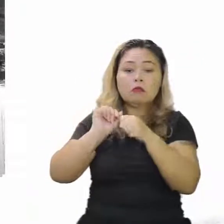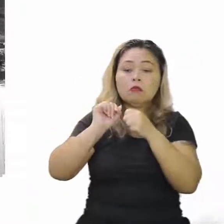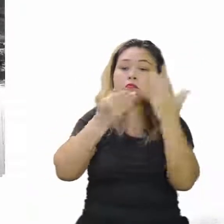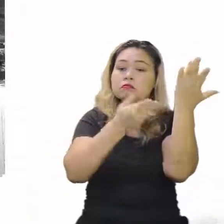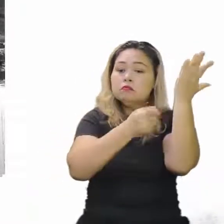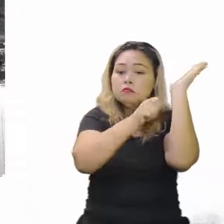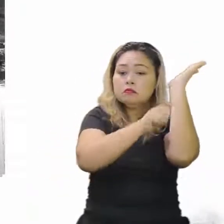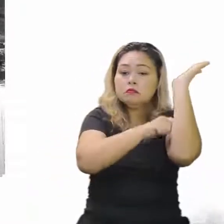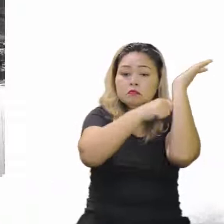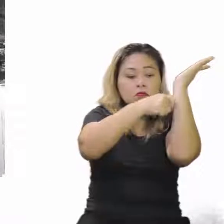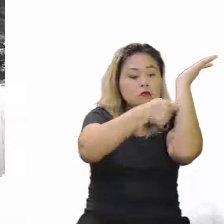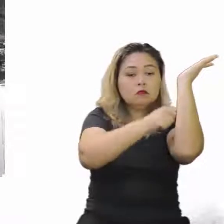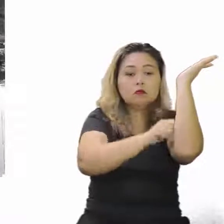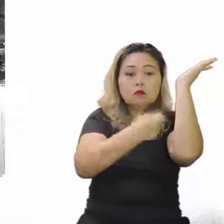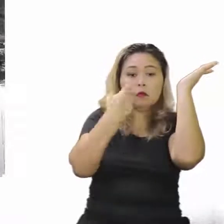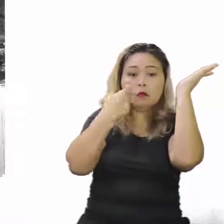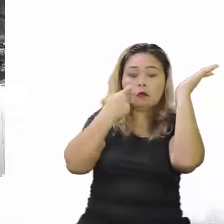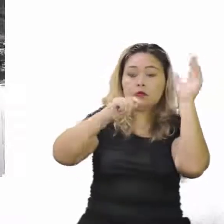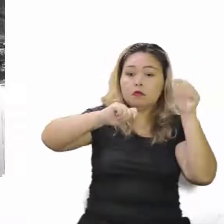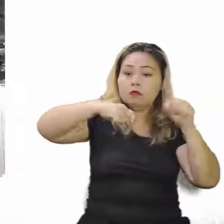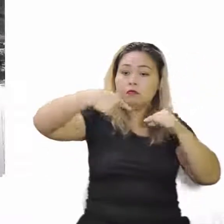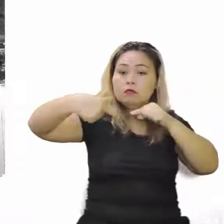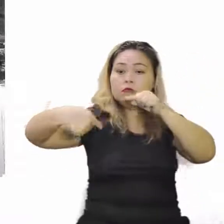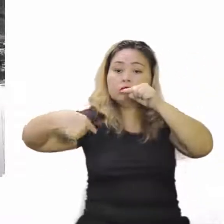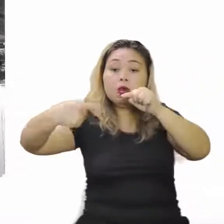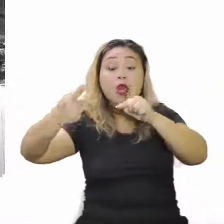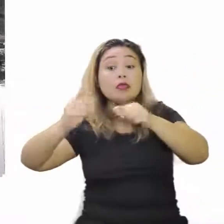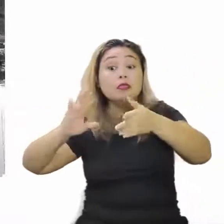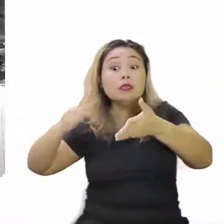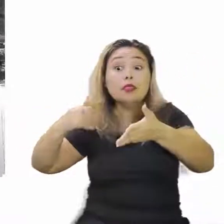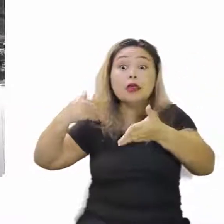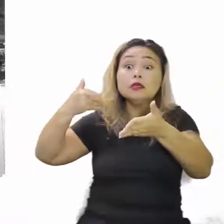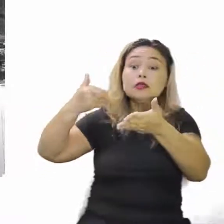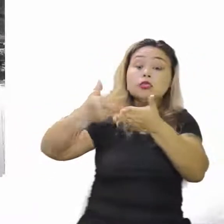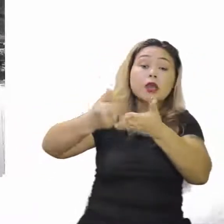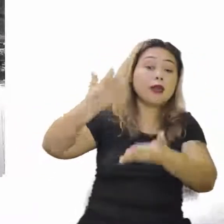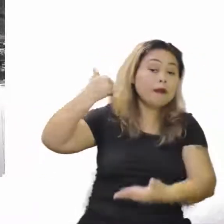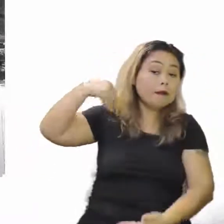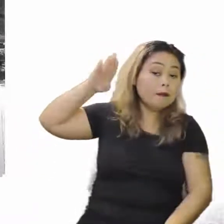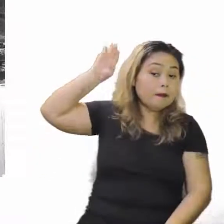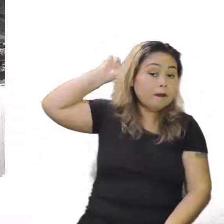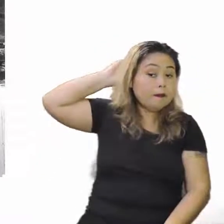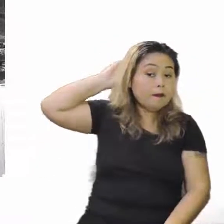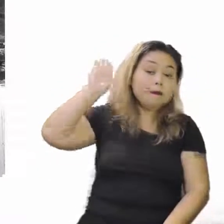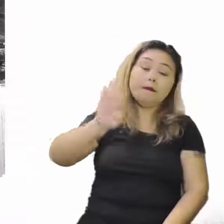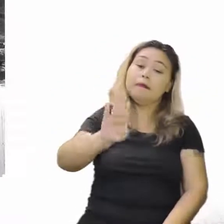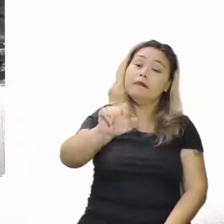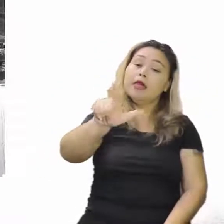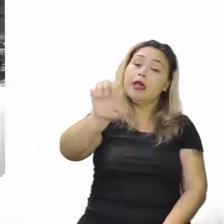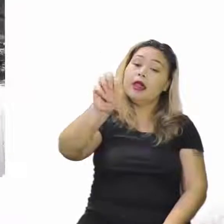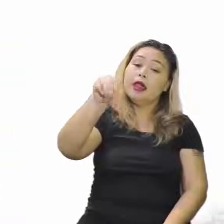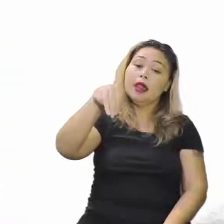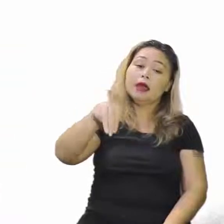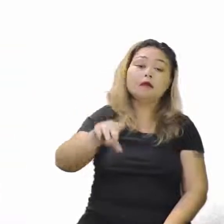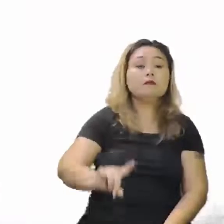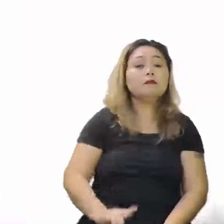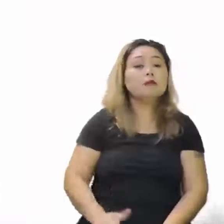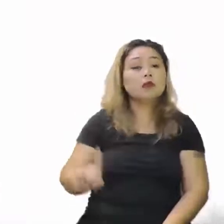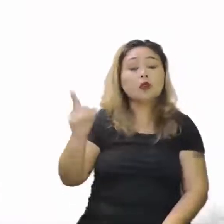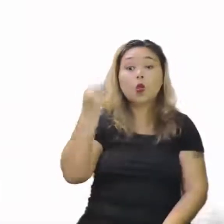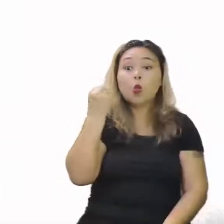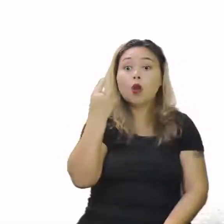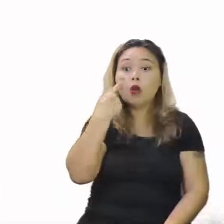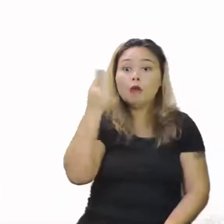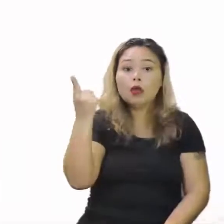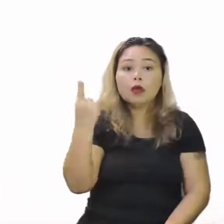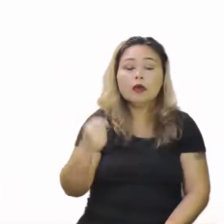Olha só aqui, ó. Vai puxando aqui, ó. Até chegar lá em Belém. Beleza? Olha aqui o trabalho como é